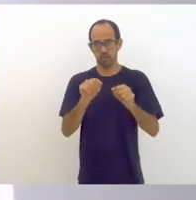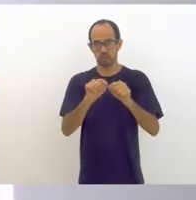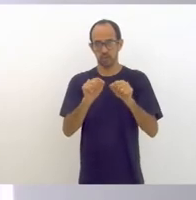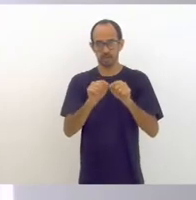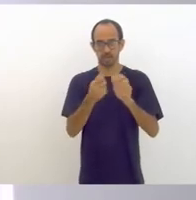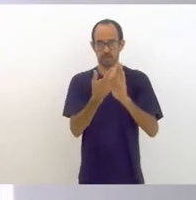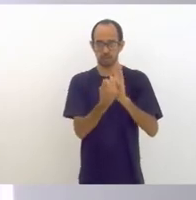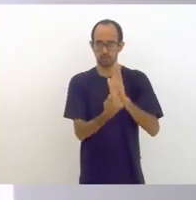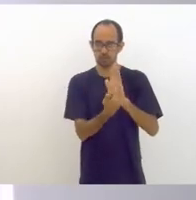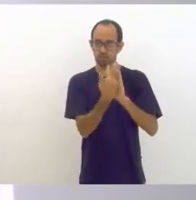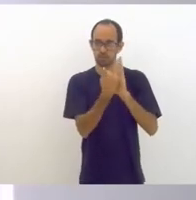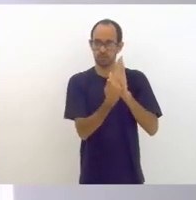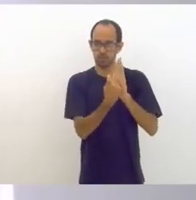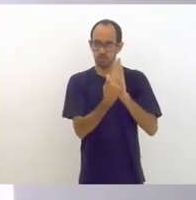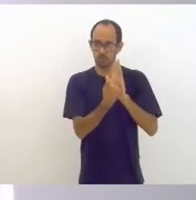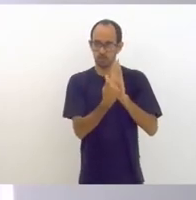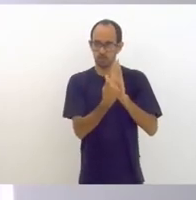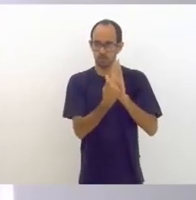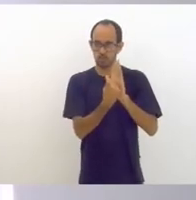corrigir